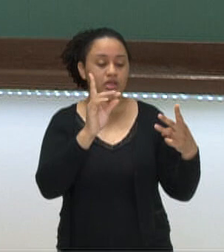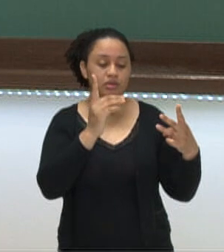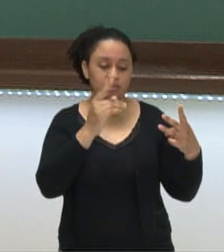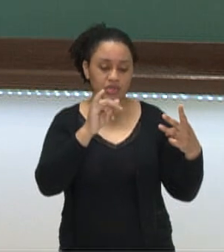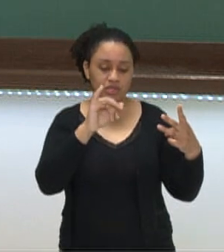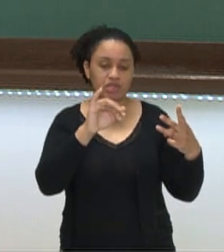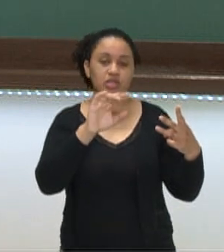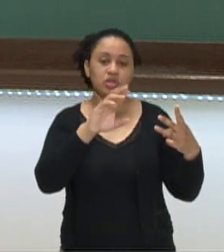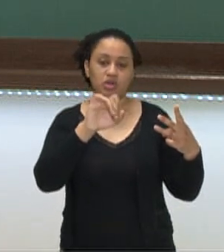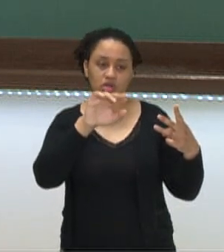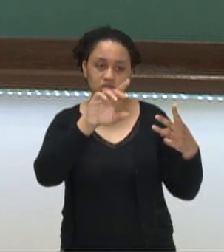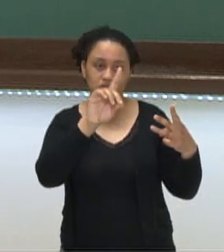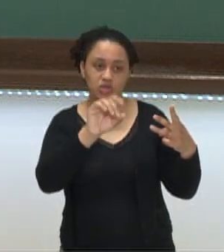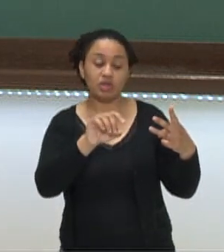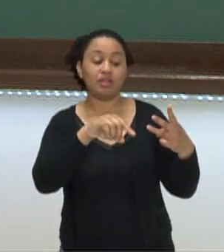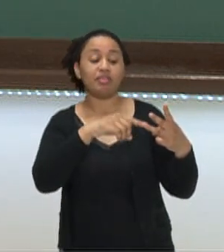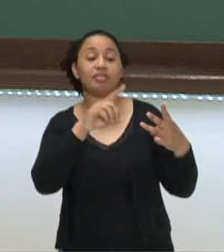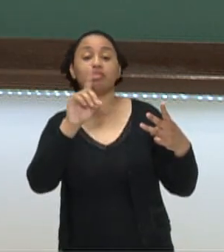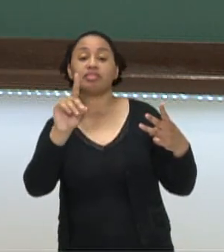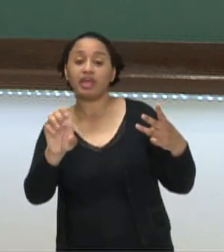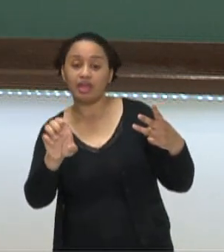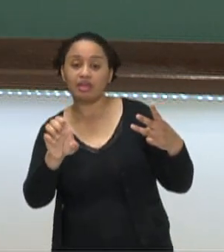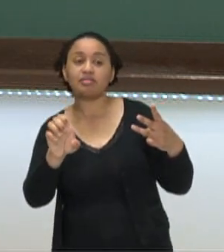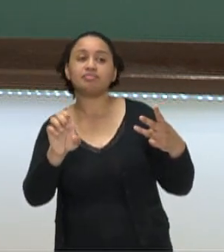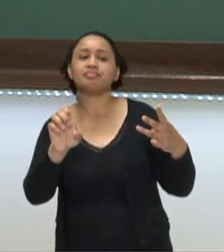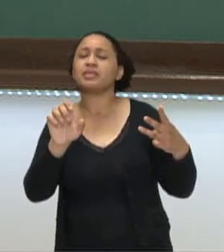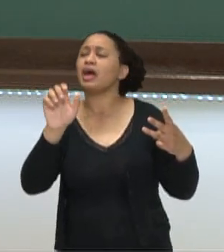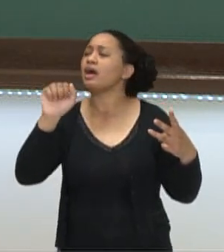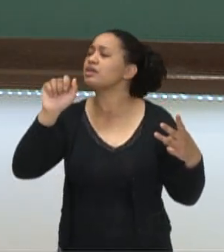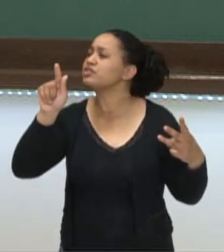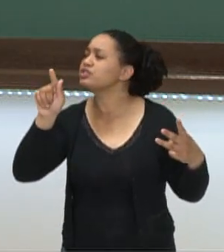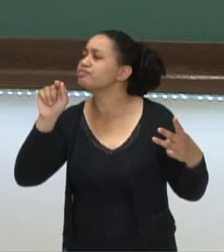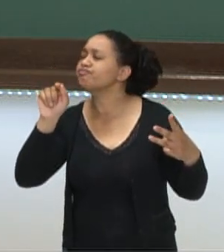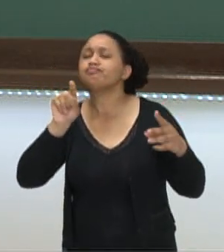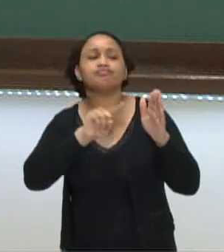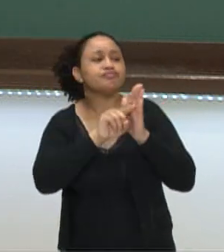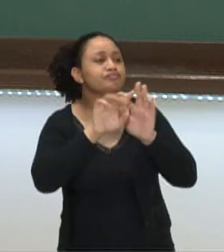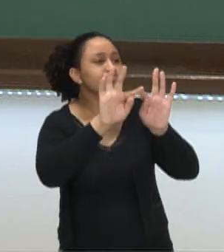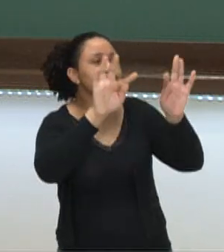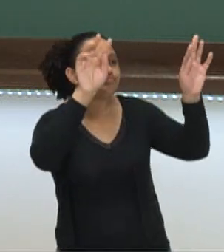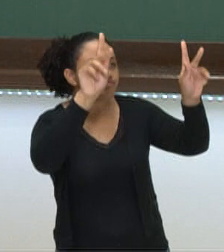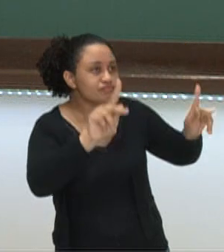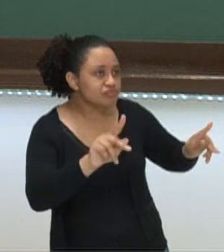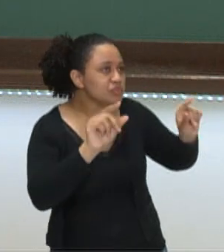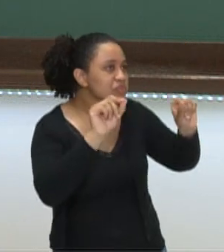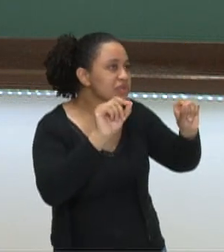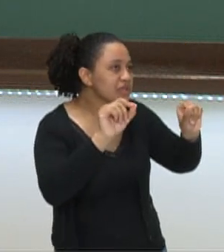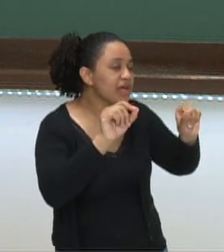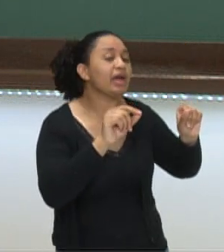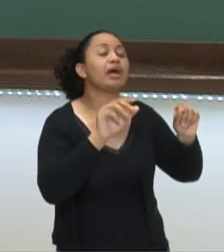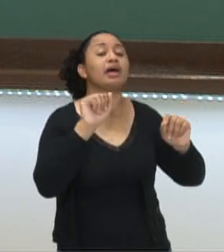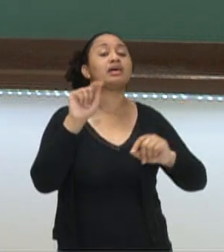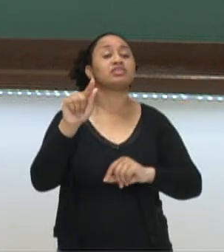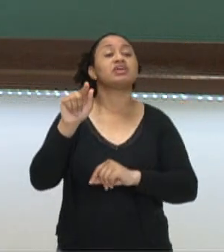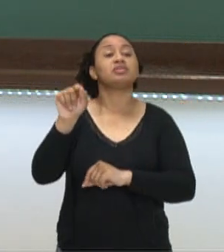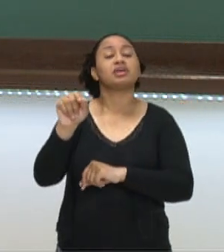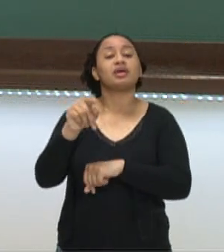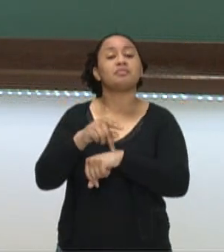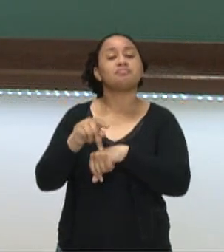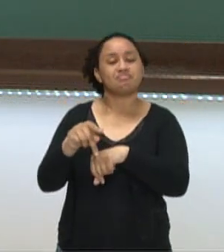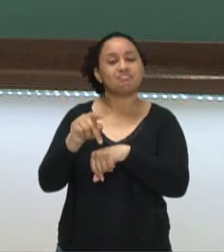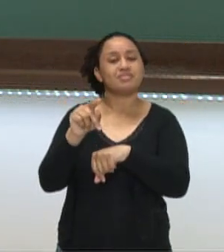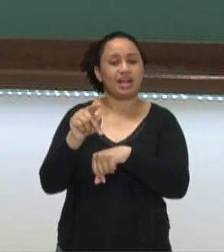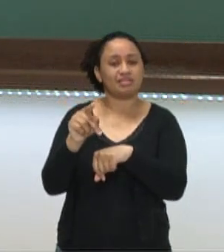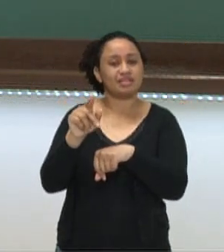hidróxido. Então, fica hidróxido de... Aí você confere o nome do elemento. O Ag é a prata,